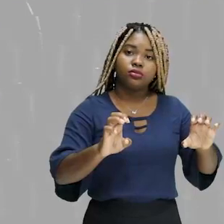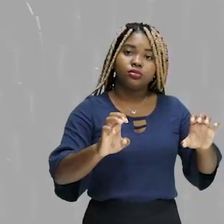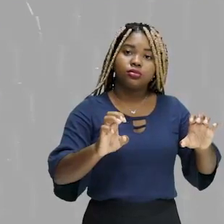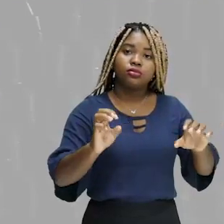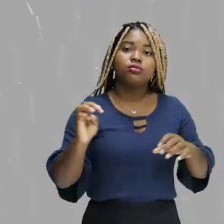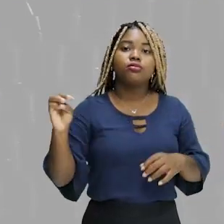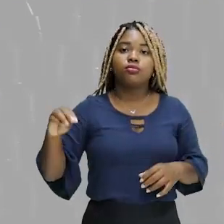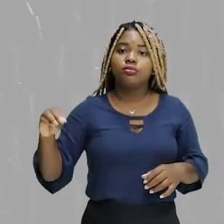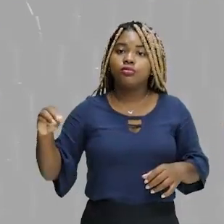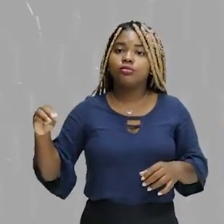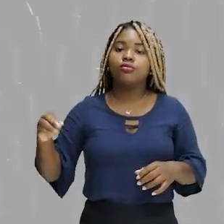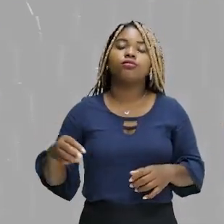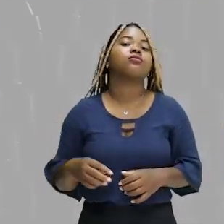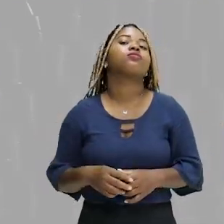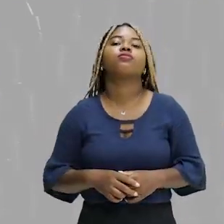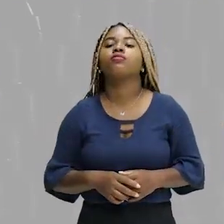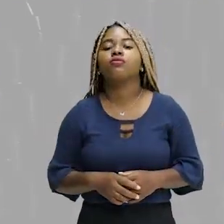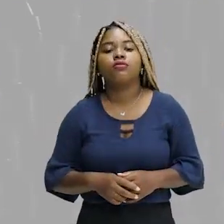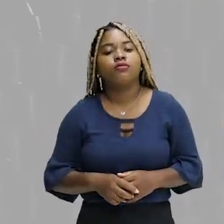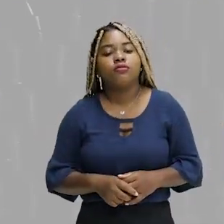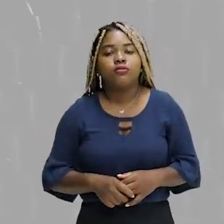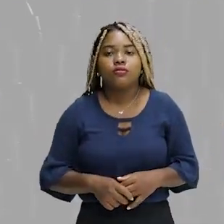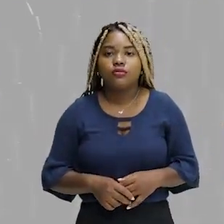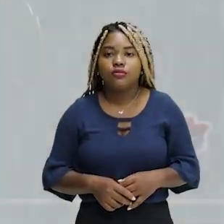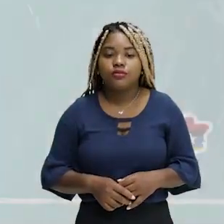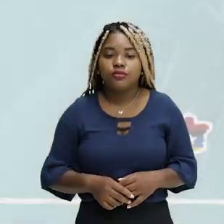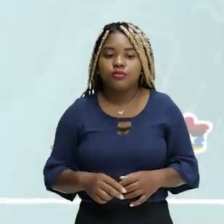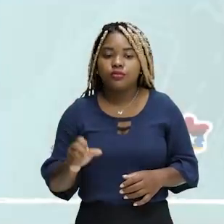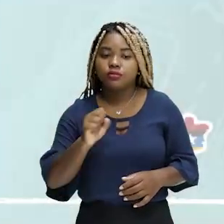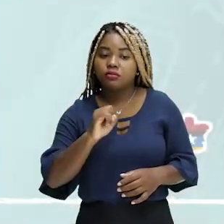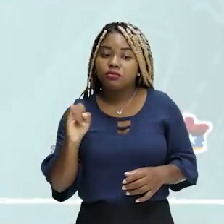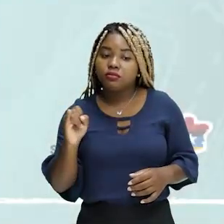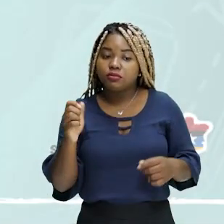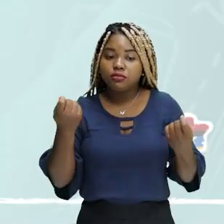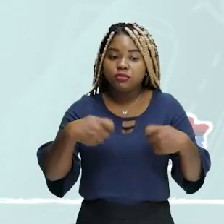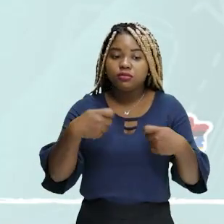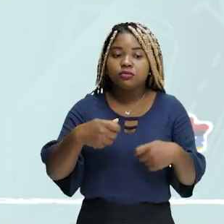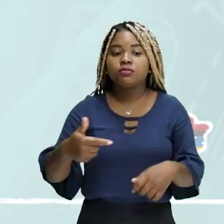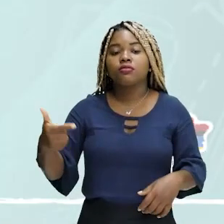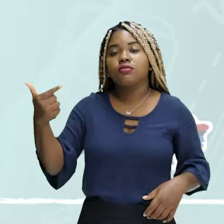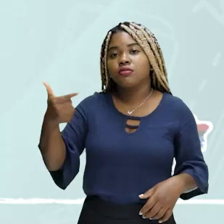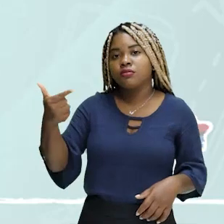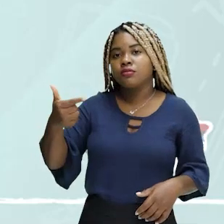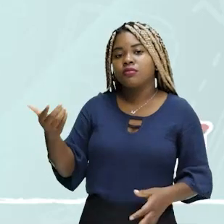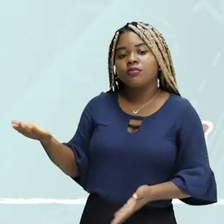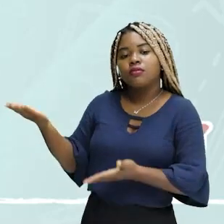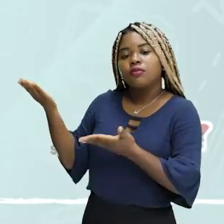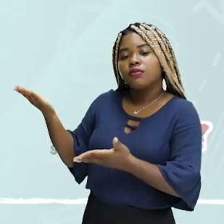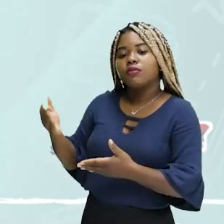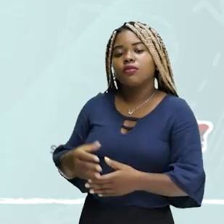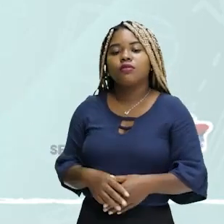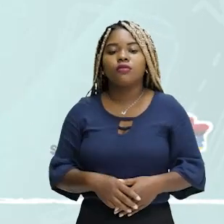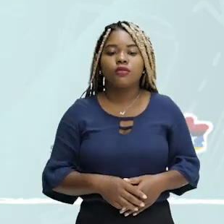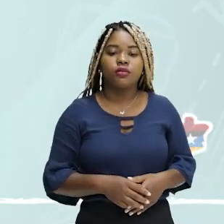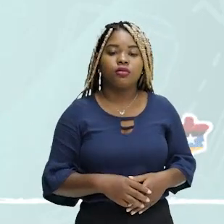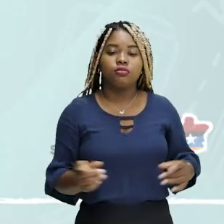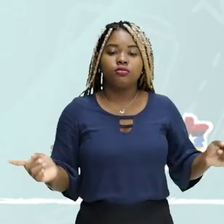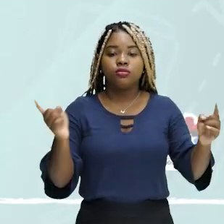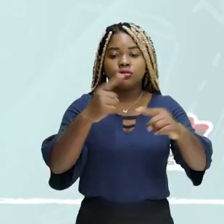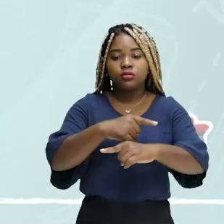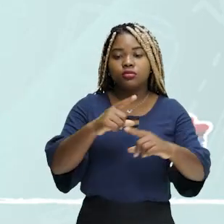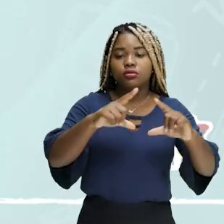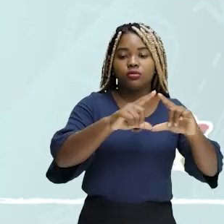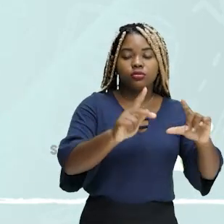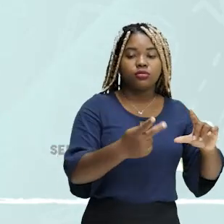equações matemáticas. Se for necessário, invertendo uma equação termoquímica, devemos trocar